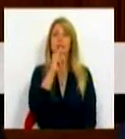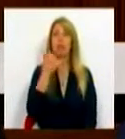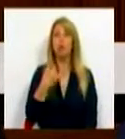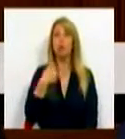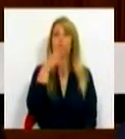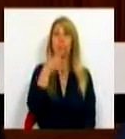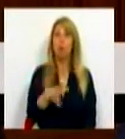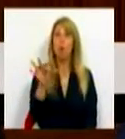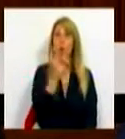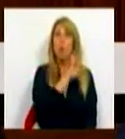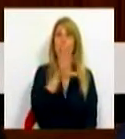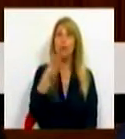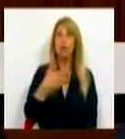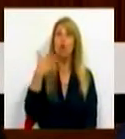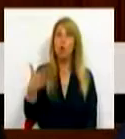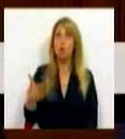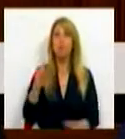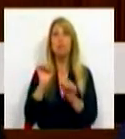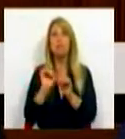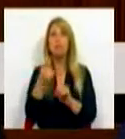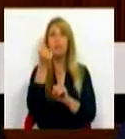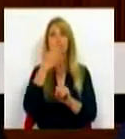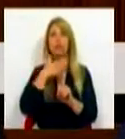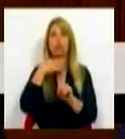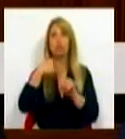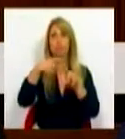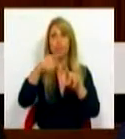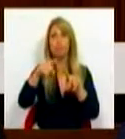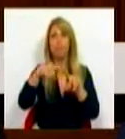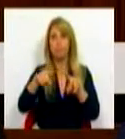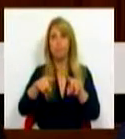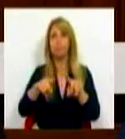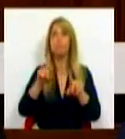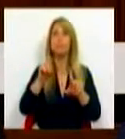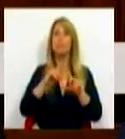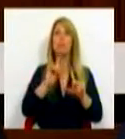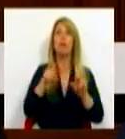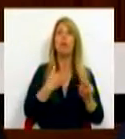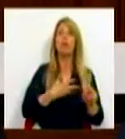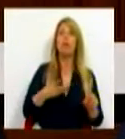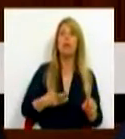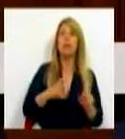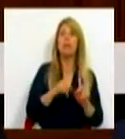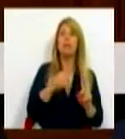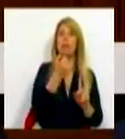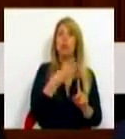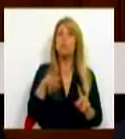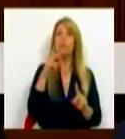referi, 411 referem-se a crédito. E em dezembro de 13, dos 366 que